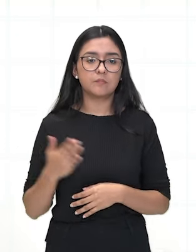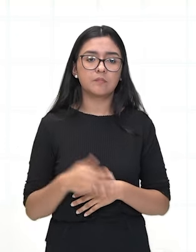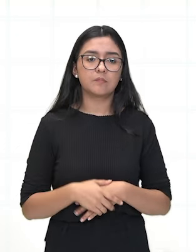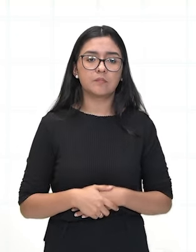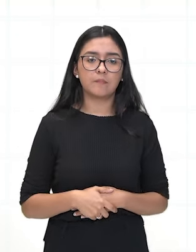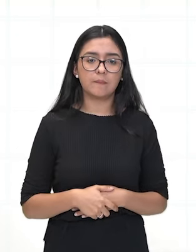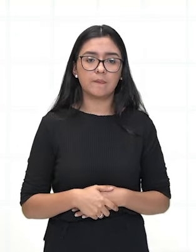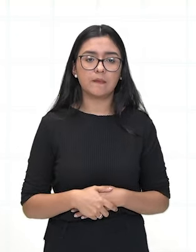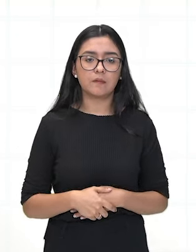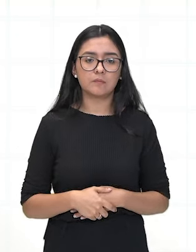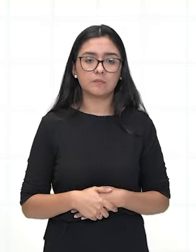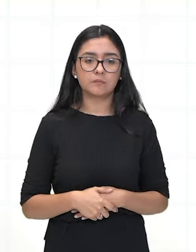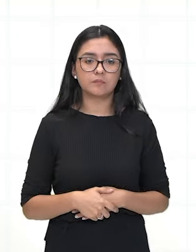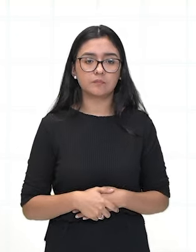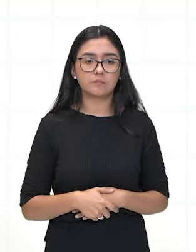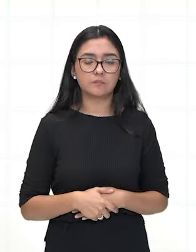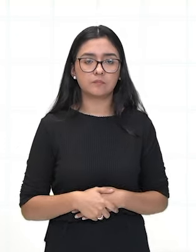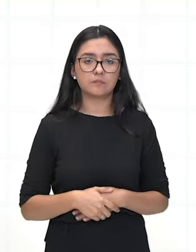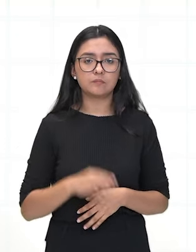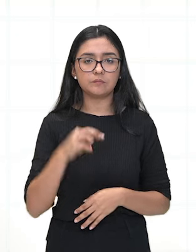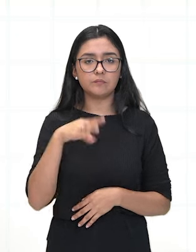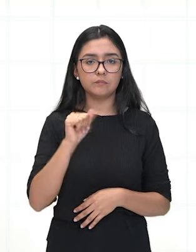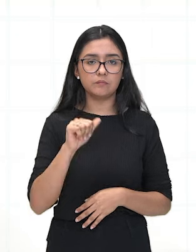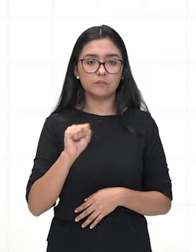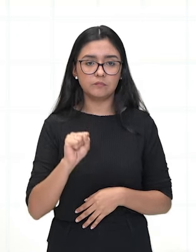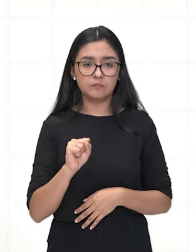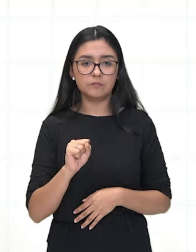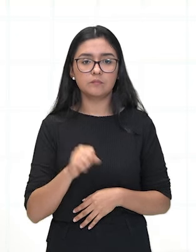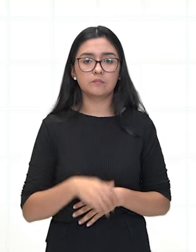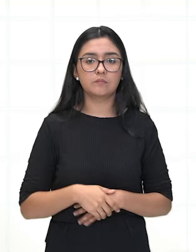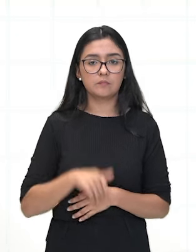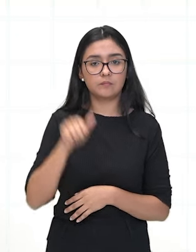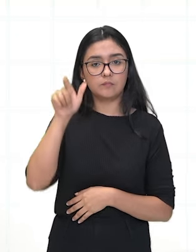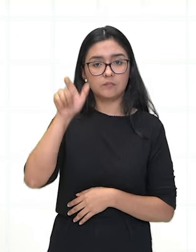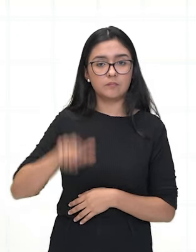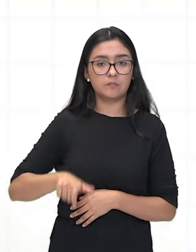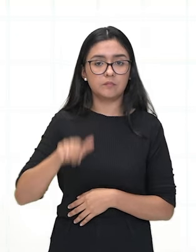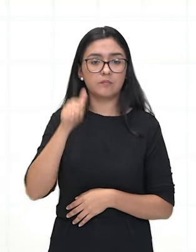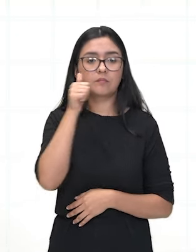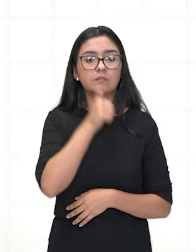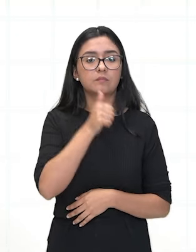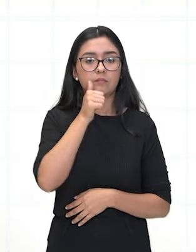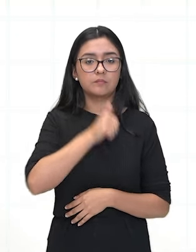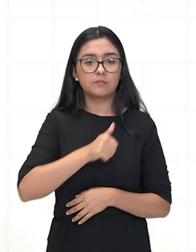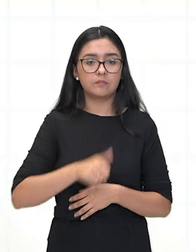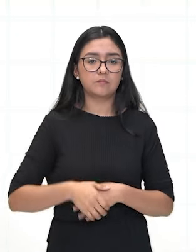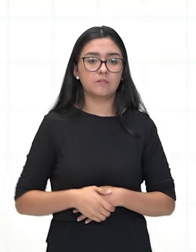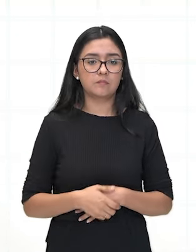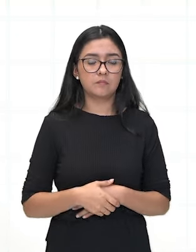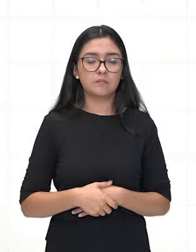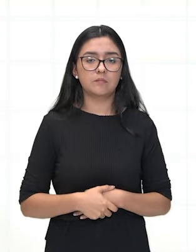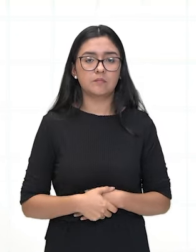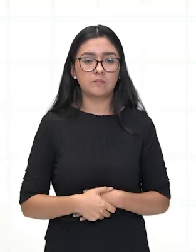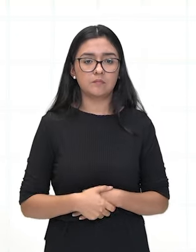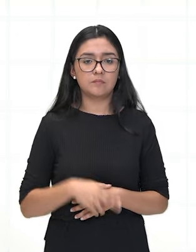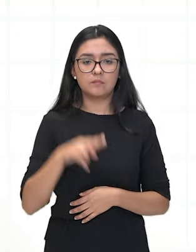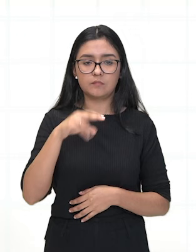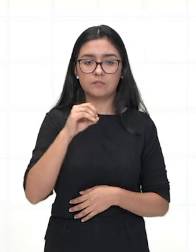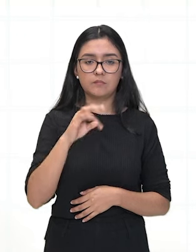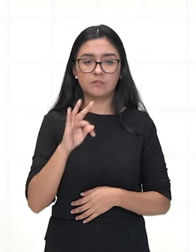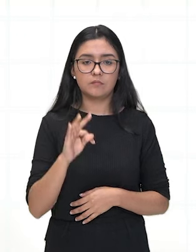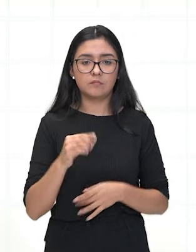aqui was concordando com o sujeito ela estava o nó e o